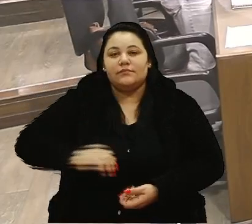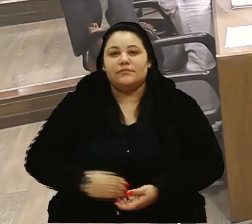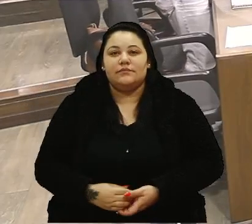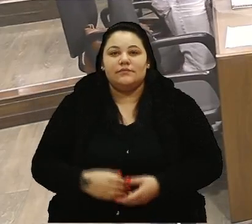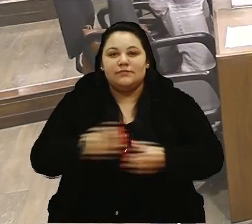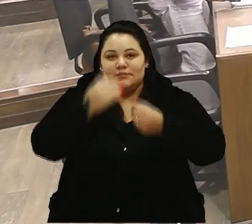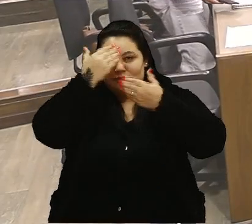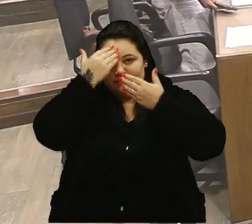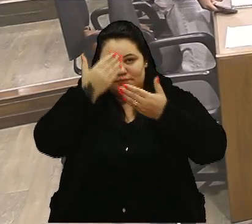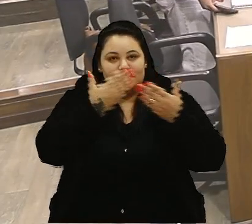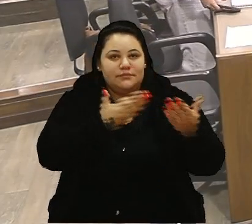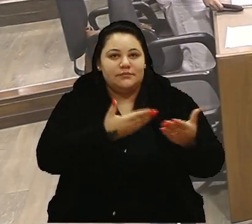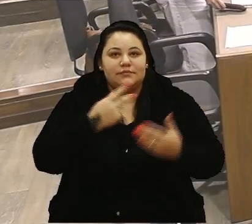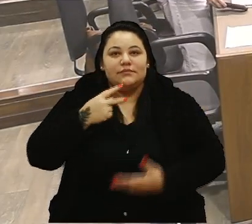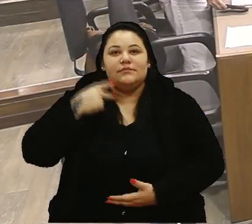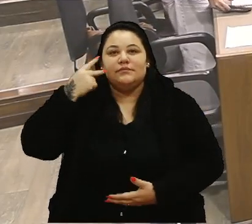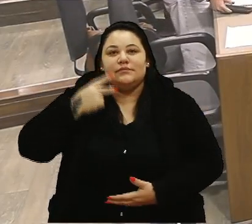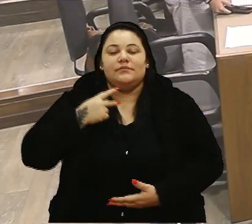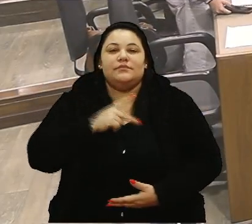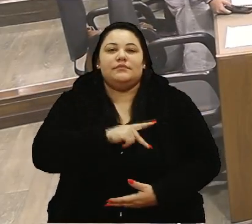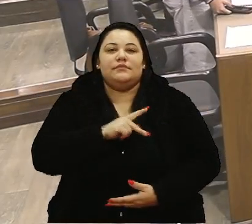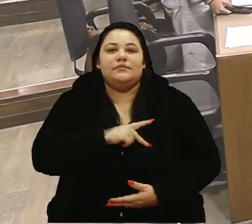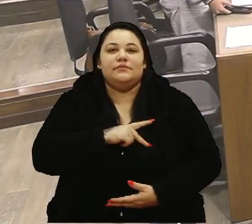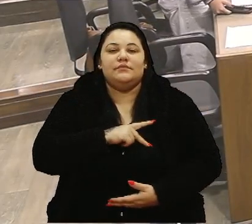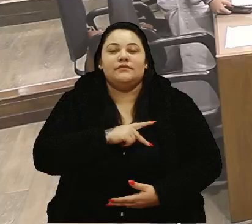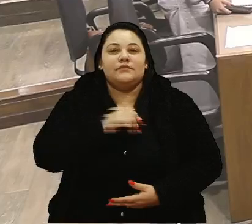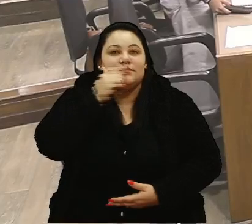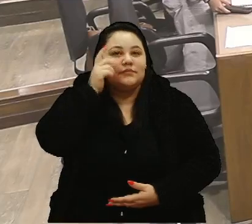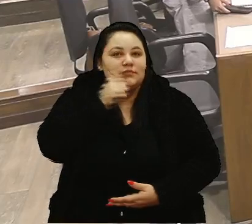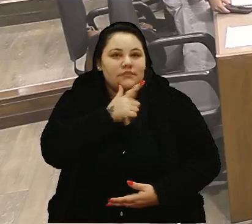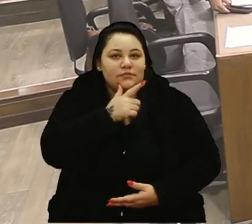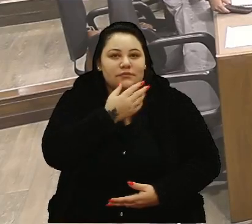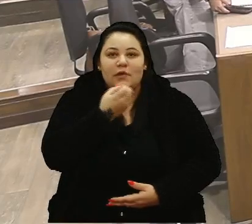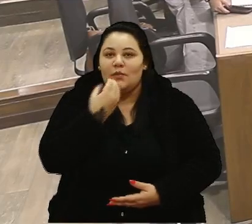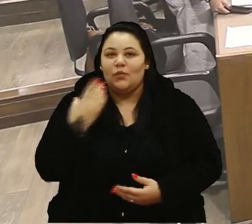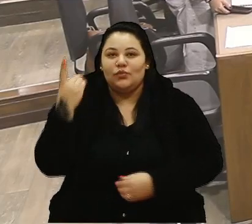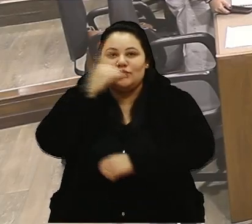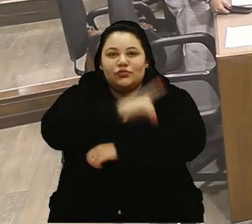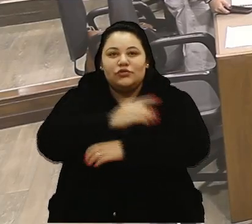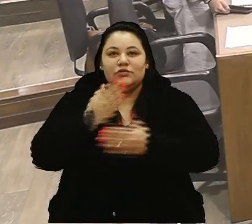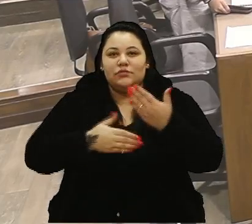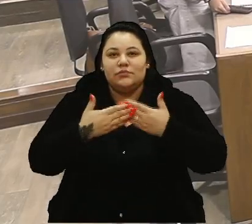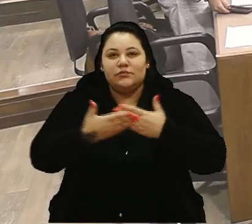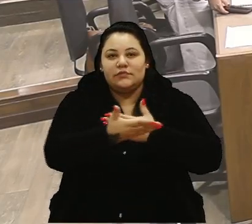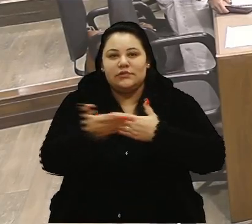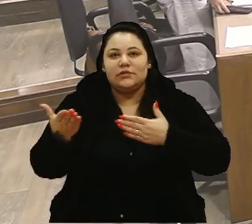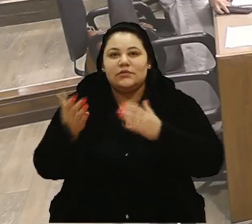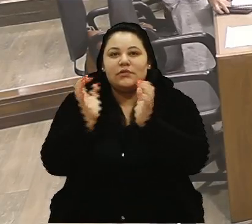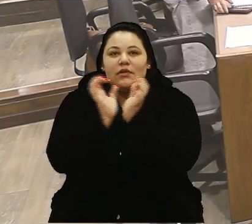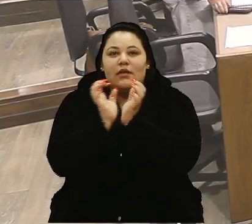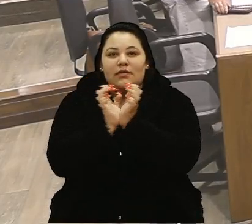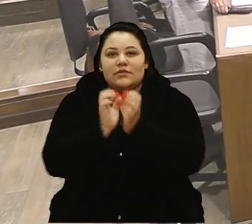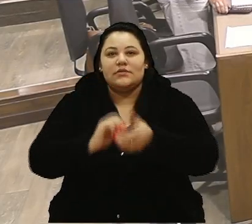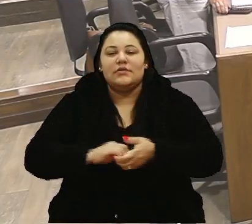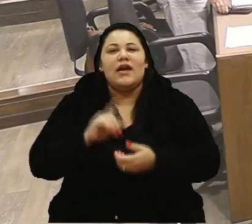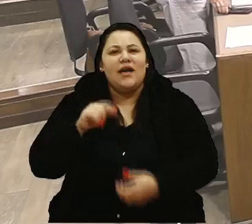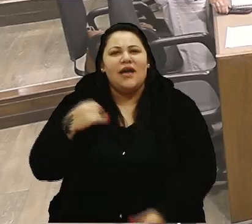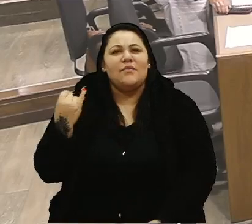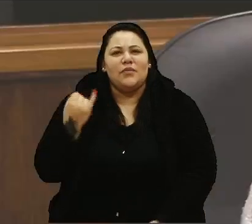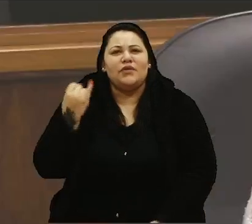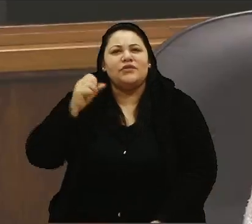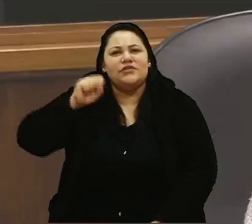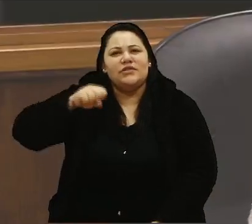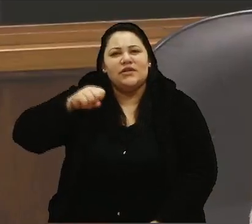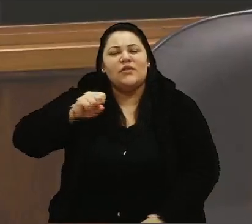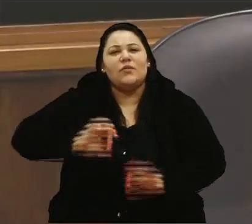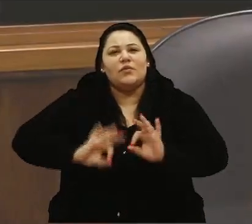Muito obrigado, vereador presidente Lucas. Bom dia, colegas vereadores, colegas vereadoras. É um importante projeto,